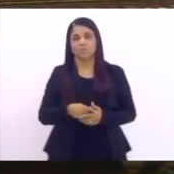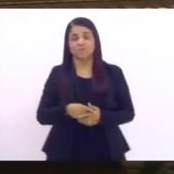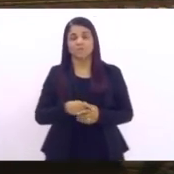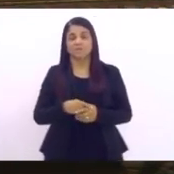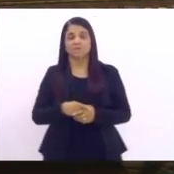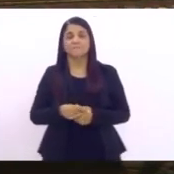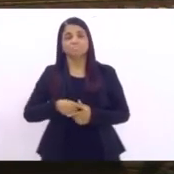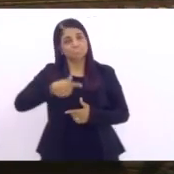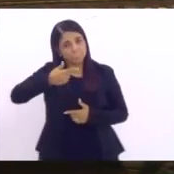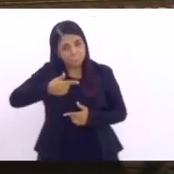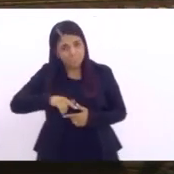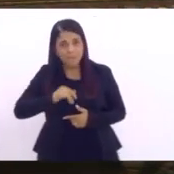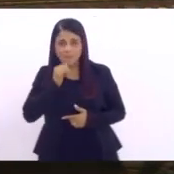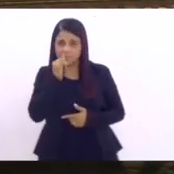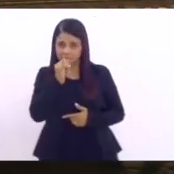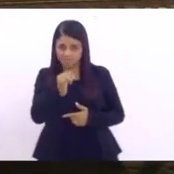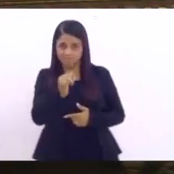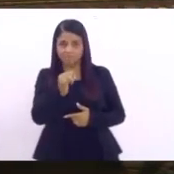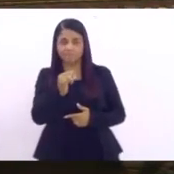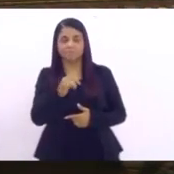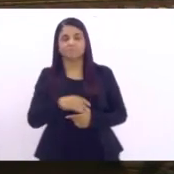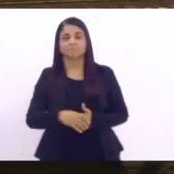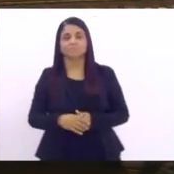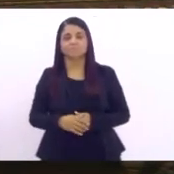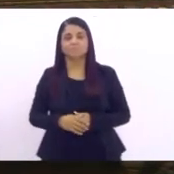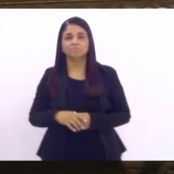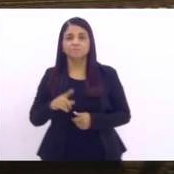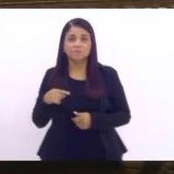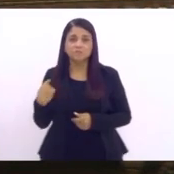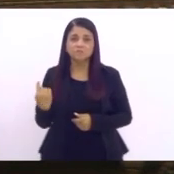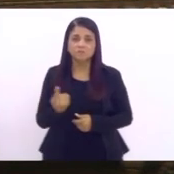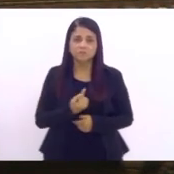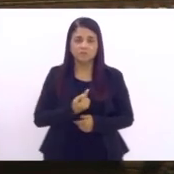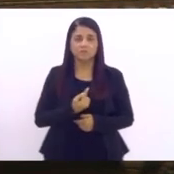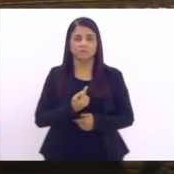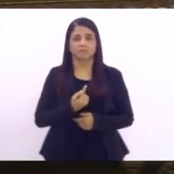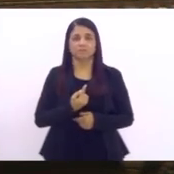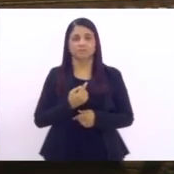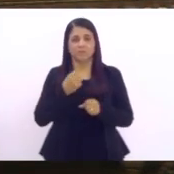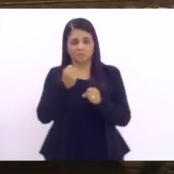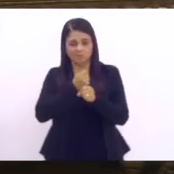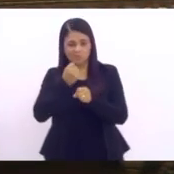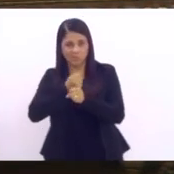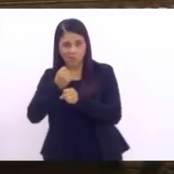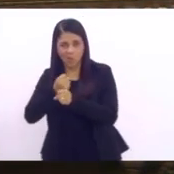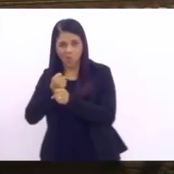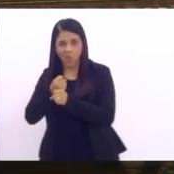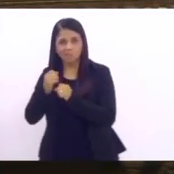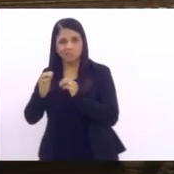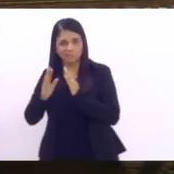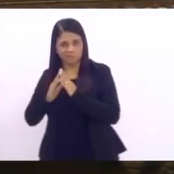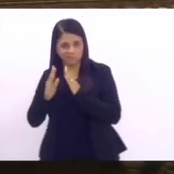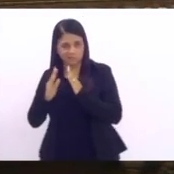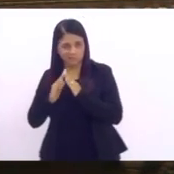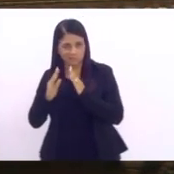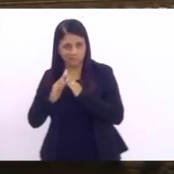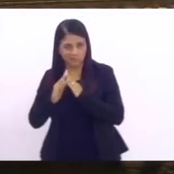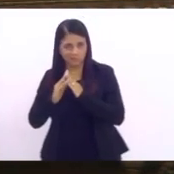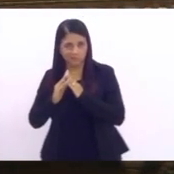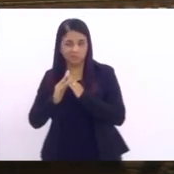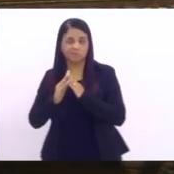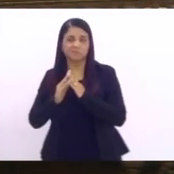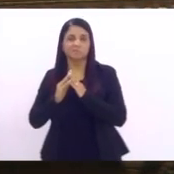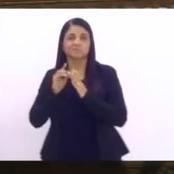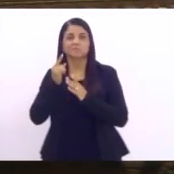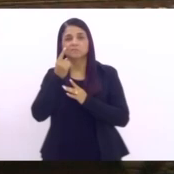disso, nós, nas construções dessas unidades habitacionais, estimamos chegar a mais